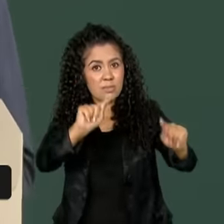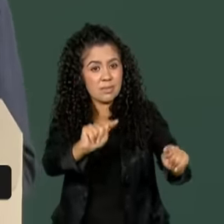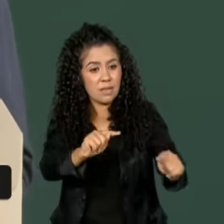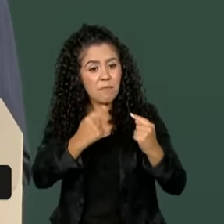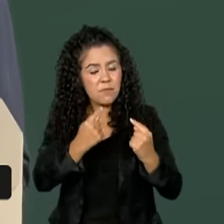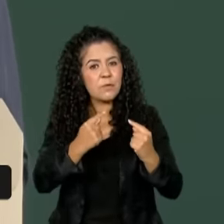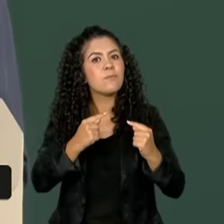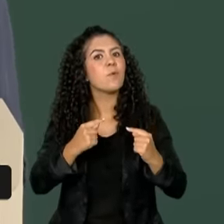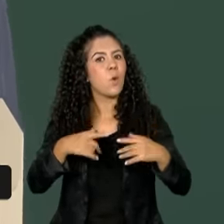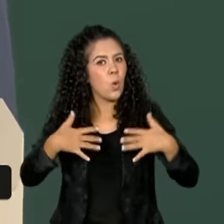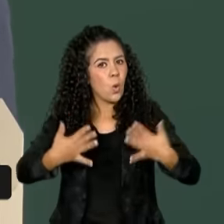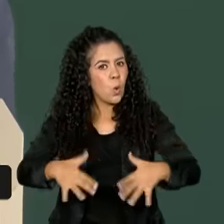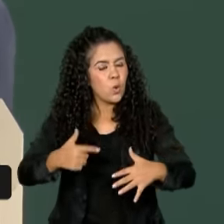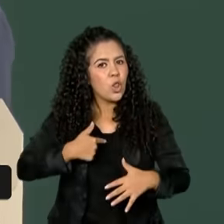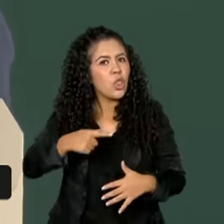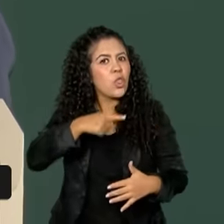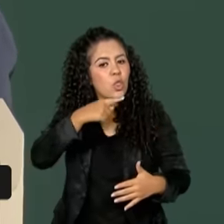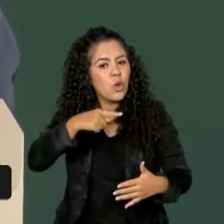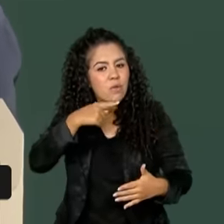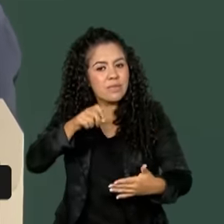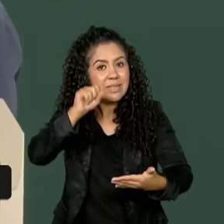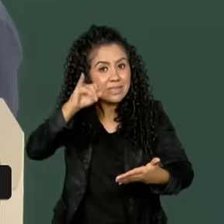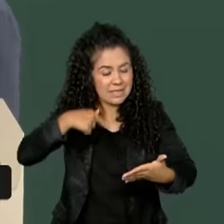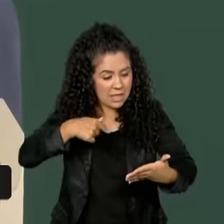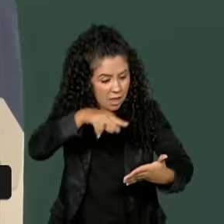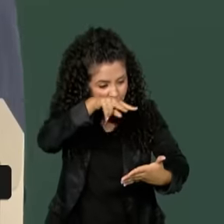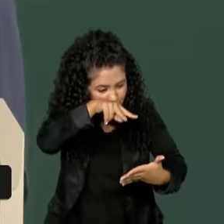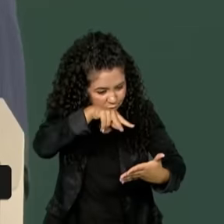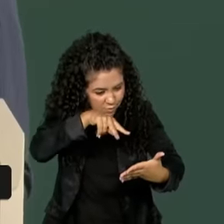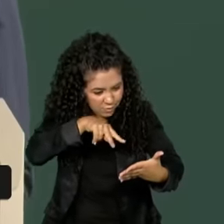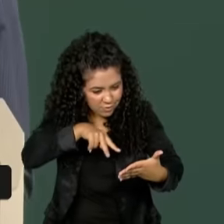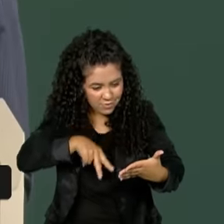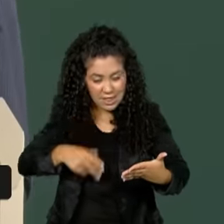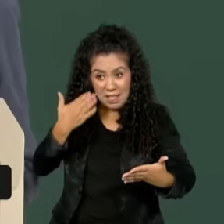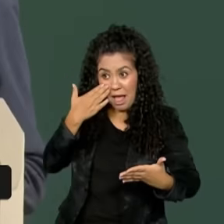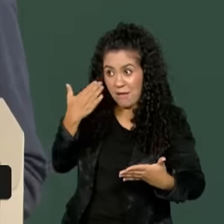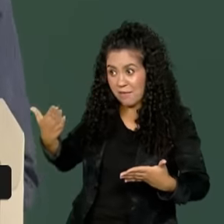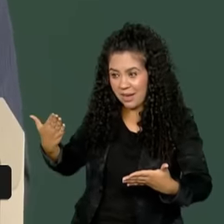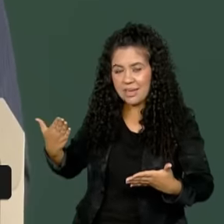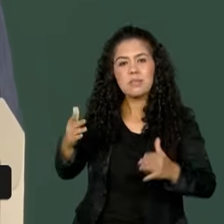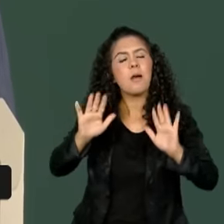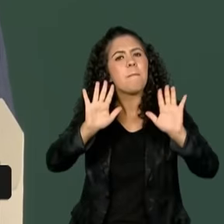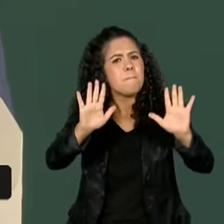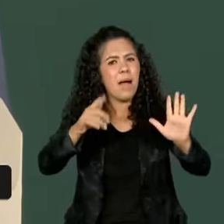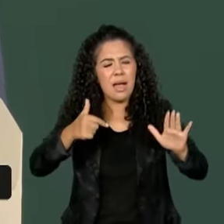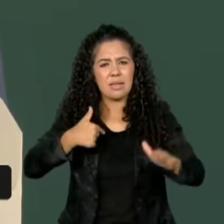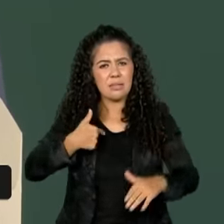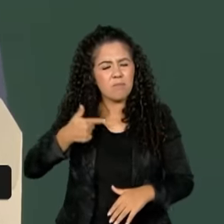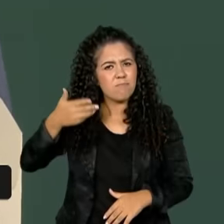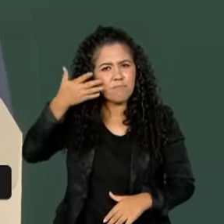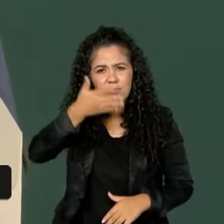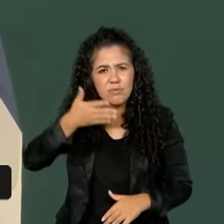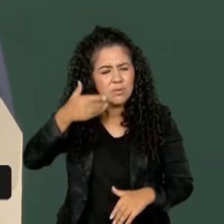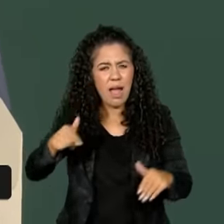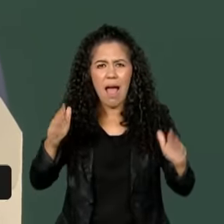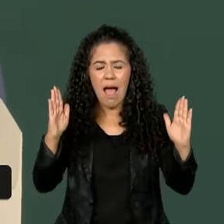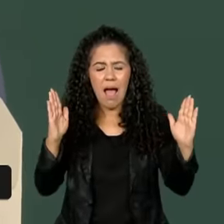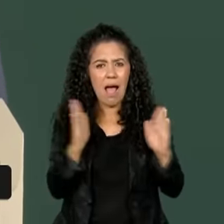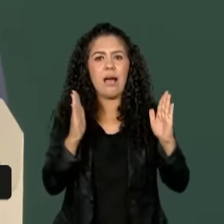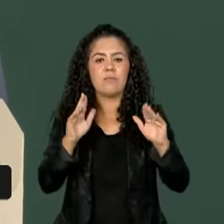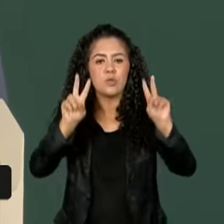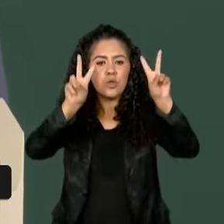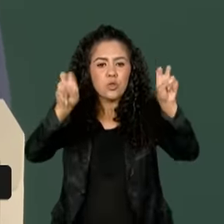na dúvida se leria o seu discurso na vossa frente, mas eu vou falar muito rapidamente